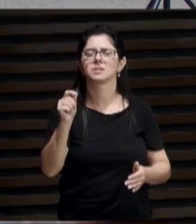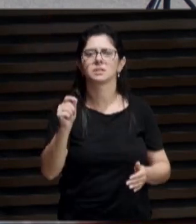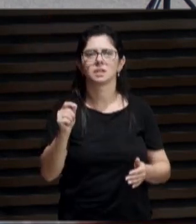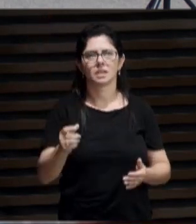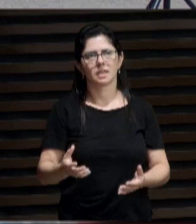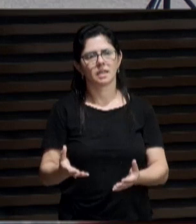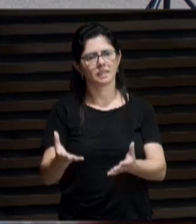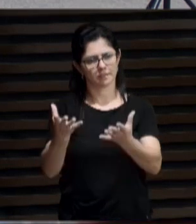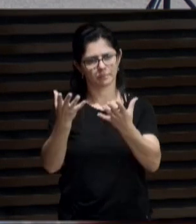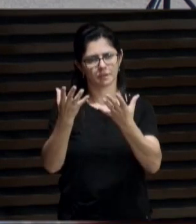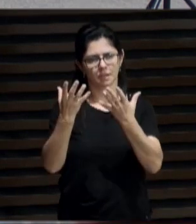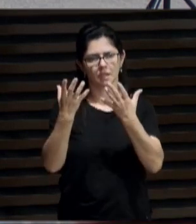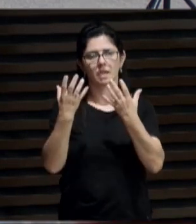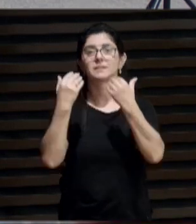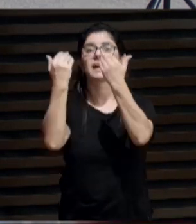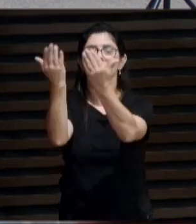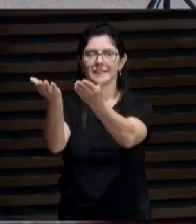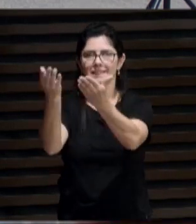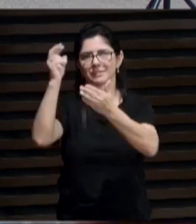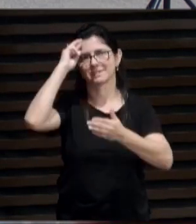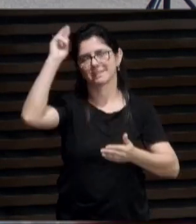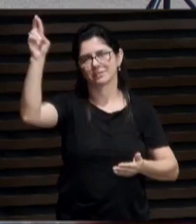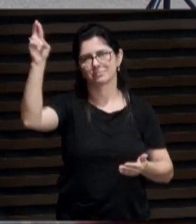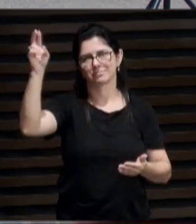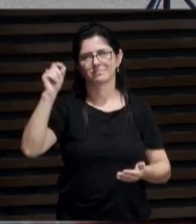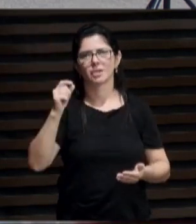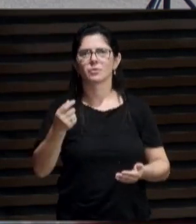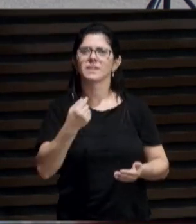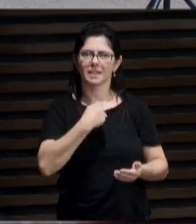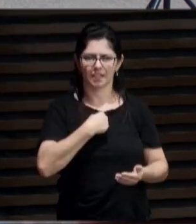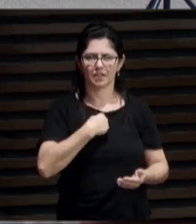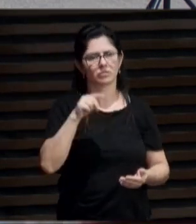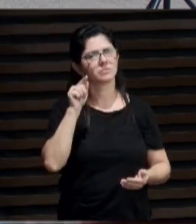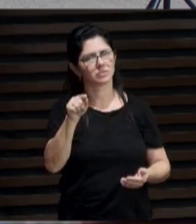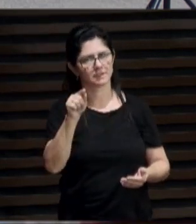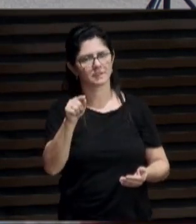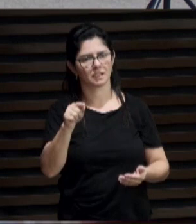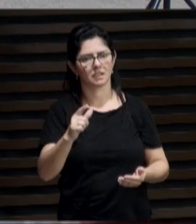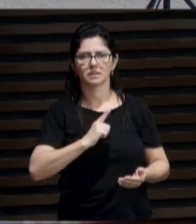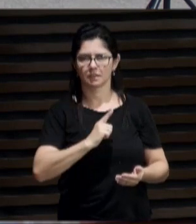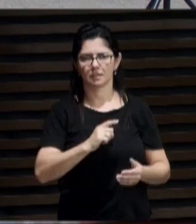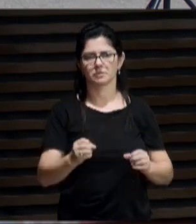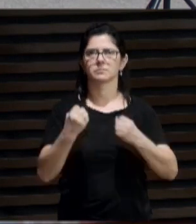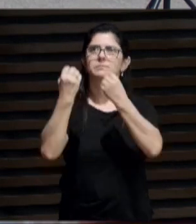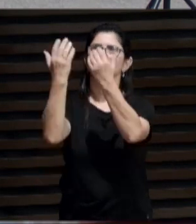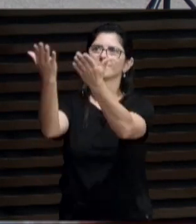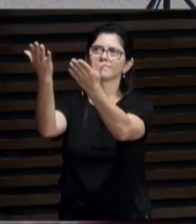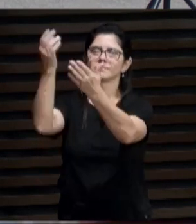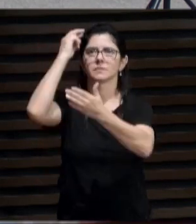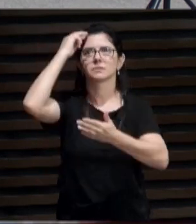comigo? Que darei ao Senhor? O que eu e você temos para dar ao Senhor de fato? E